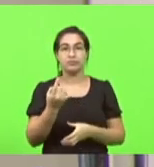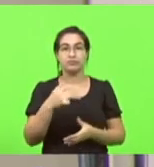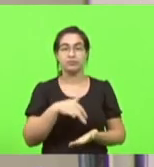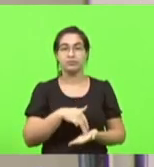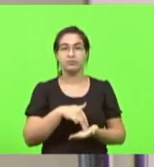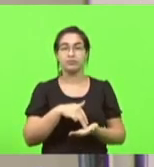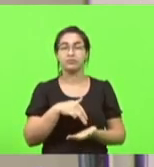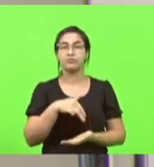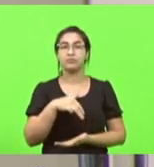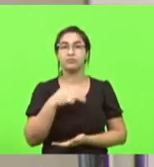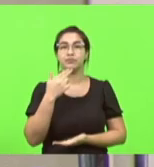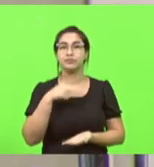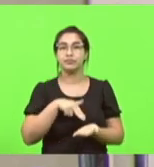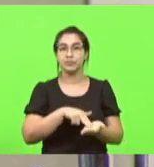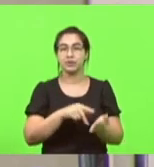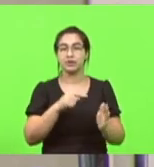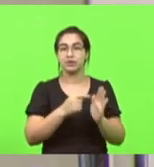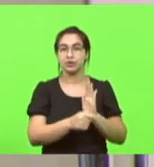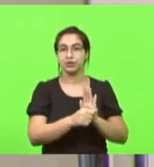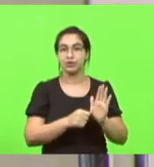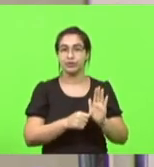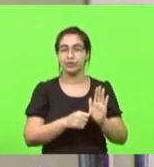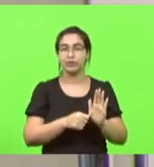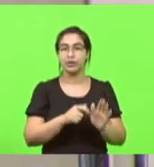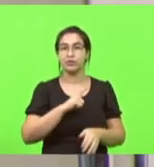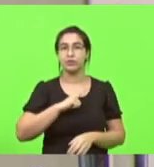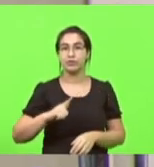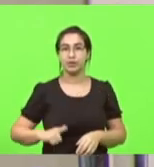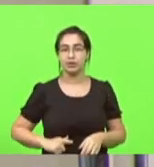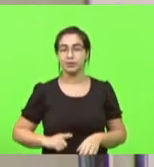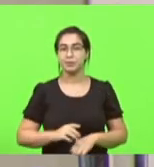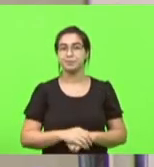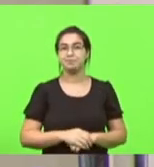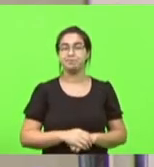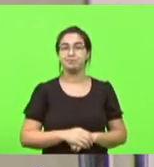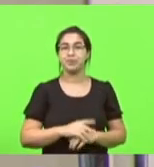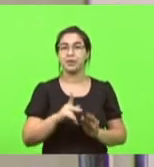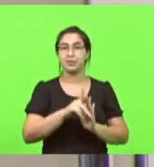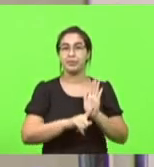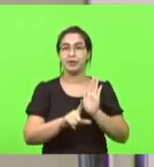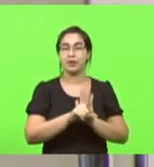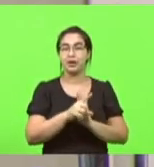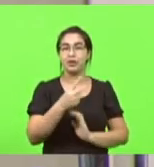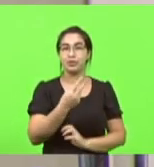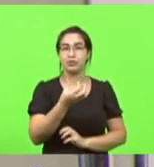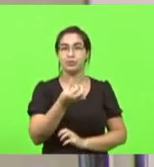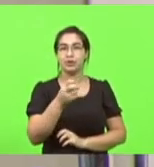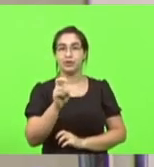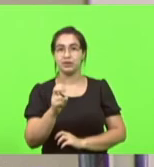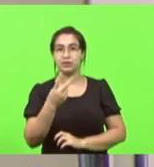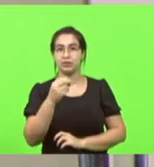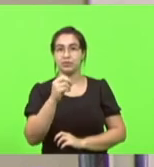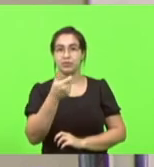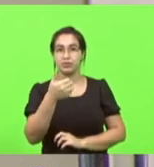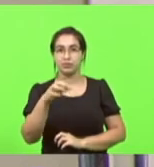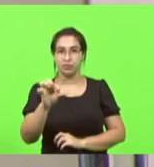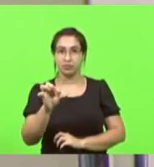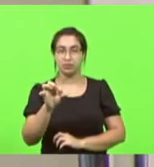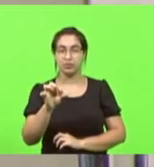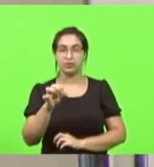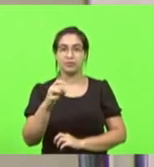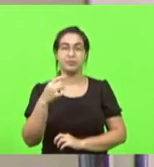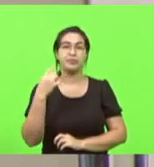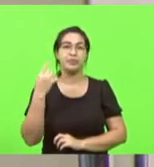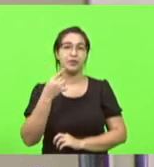veto 676-2021, autor Governo do Estado. Veto total ao PL 265-2019, de autoria do deputado Luciano Carminati,